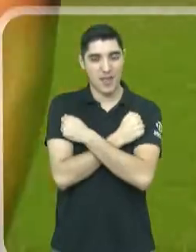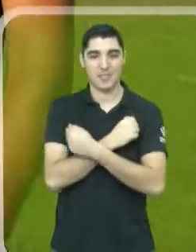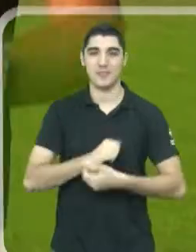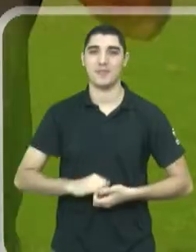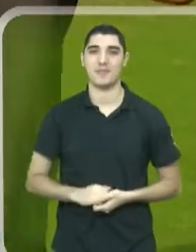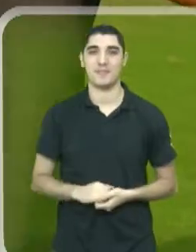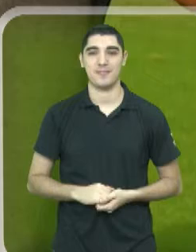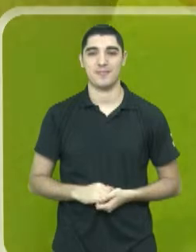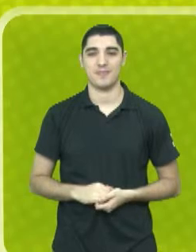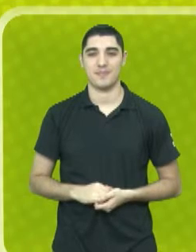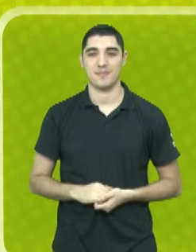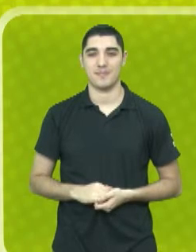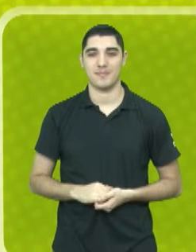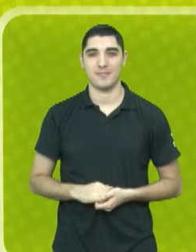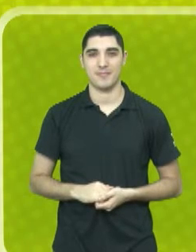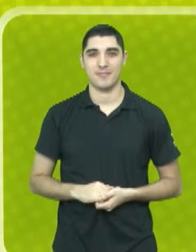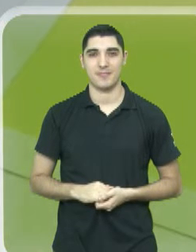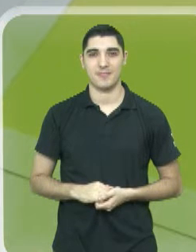tchau.